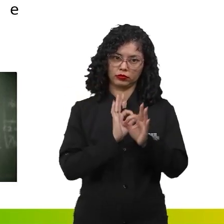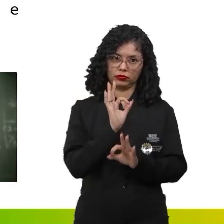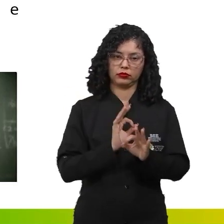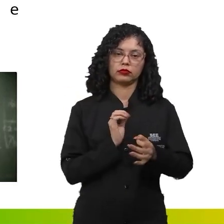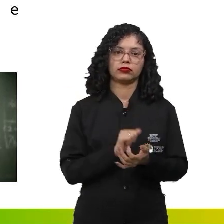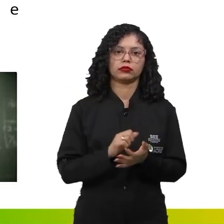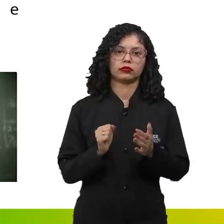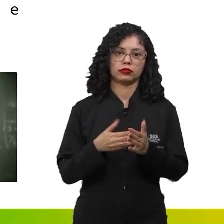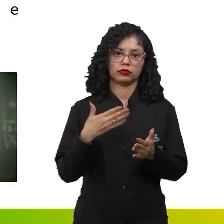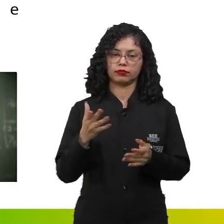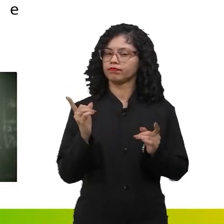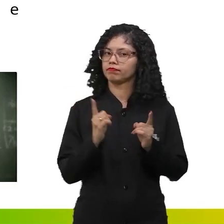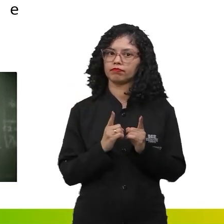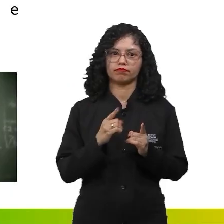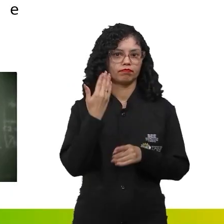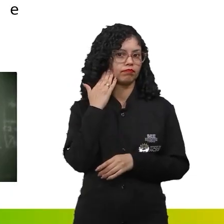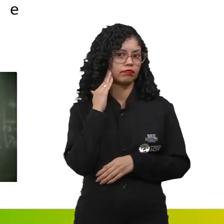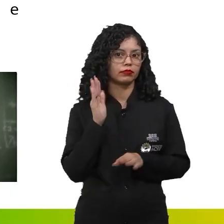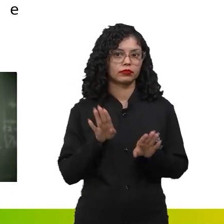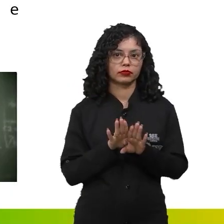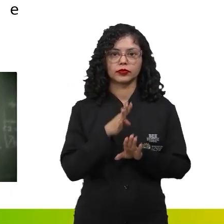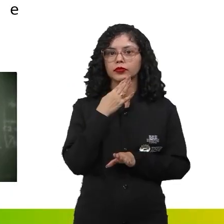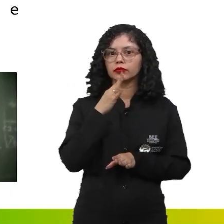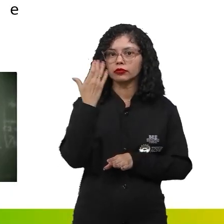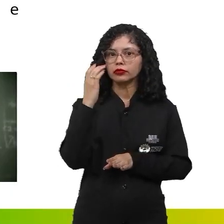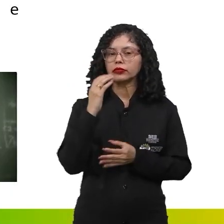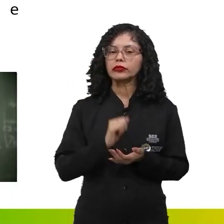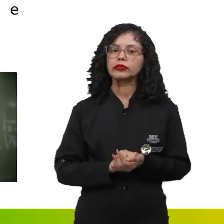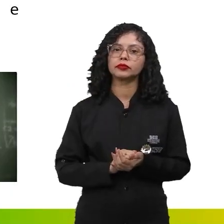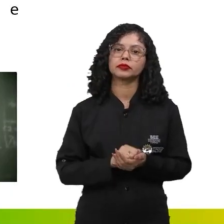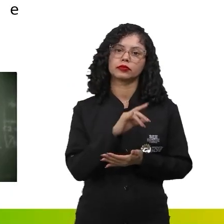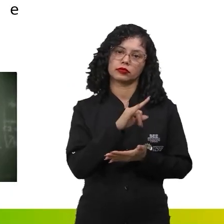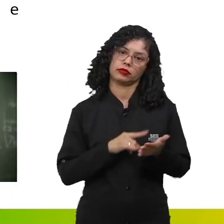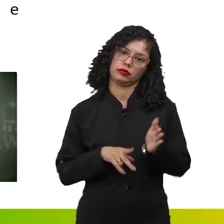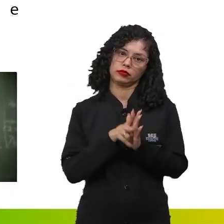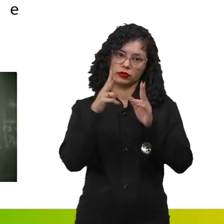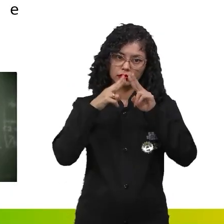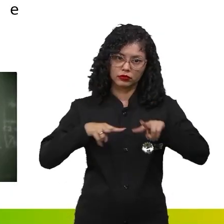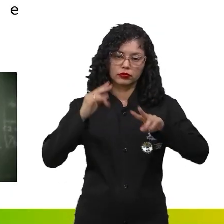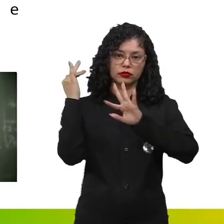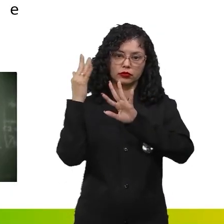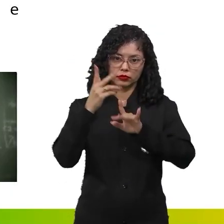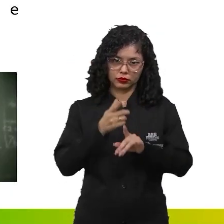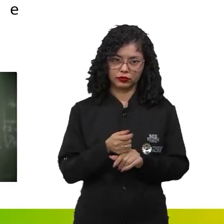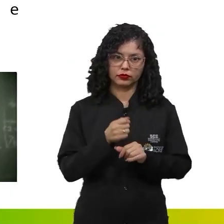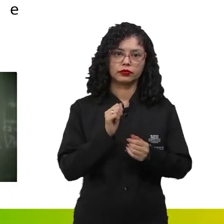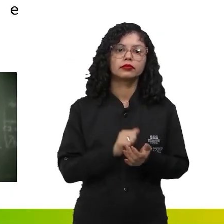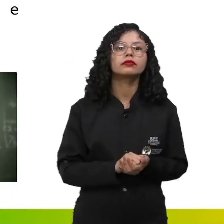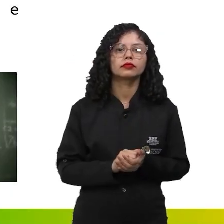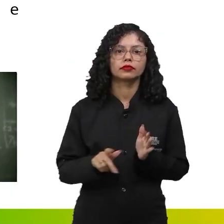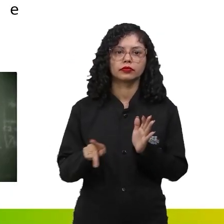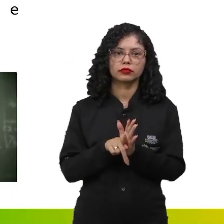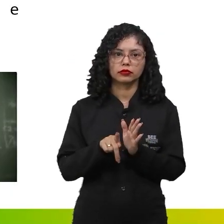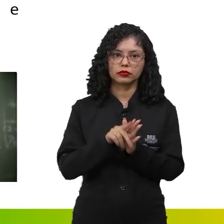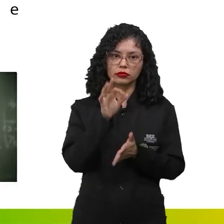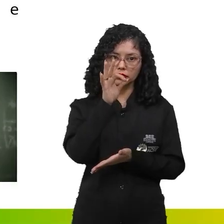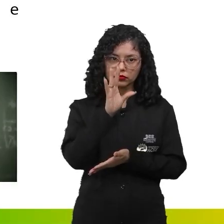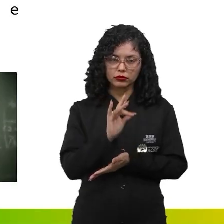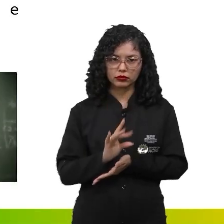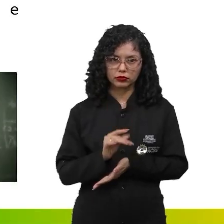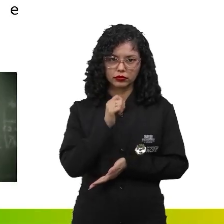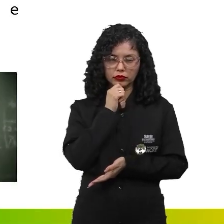funciona. Então, muitos não entendem que o conhecimento científico, ele é o quê? Ele é testado, ele é revisado, ele